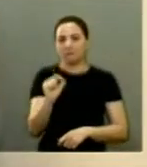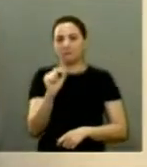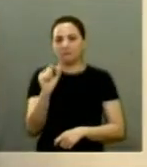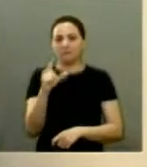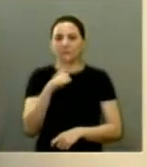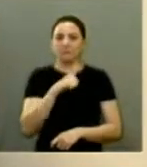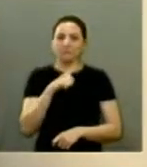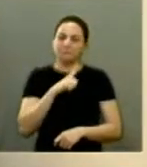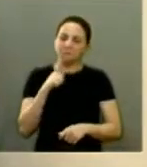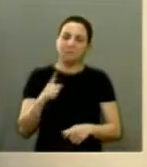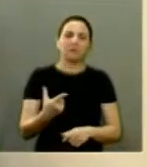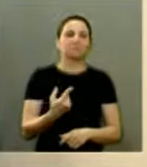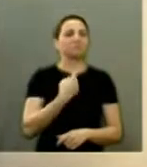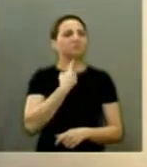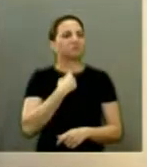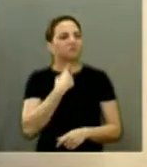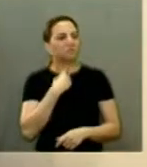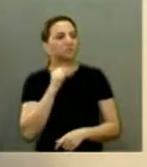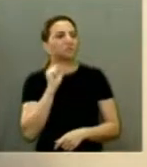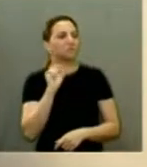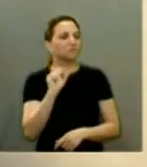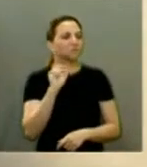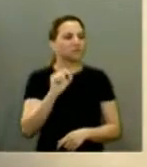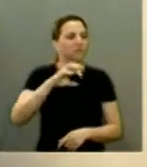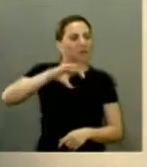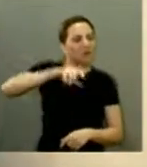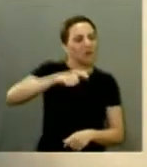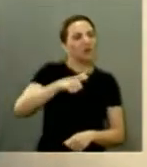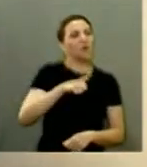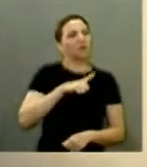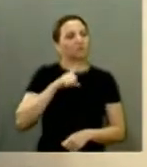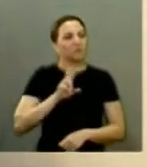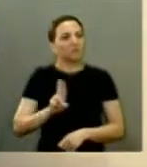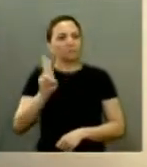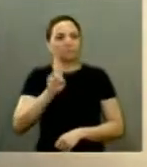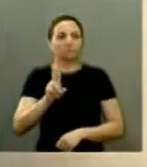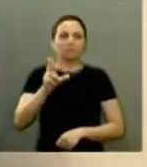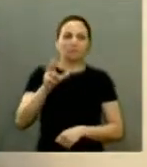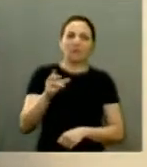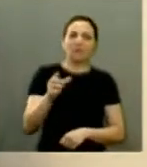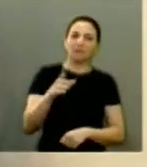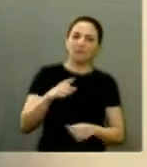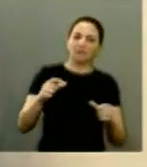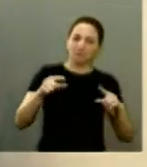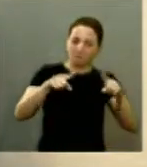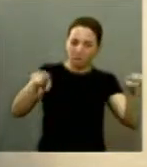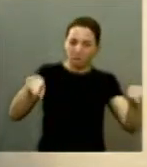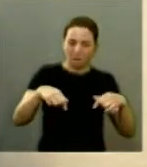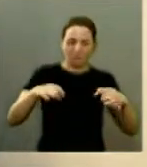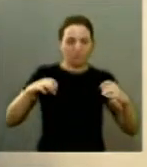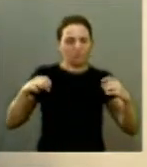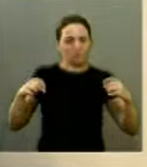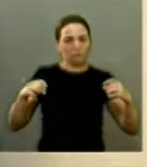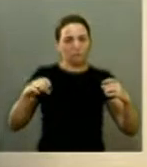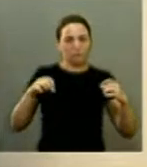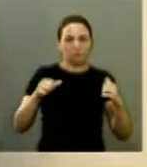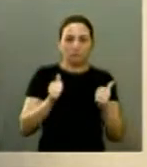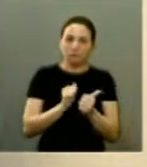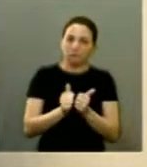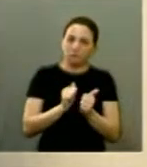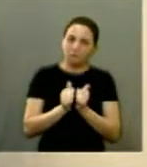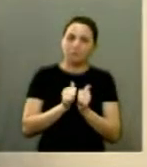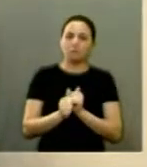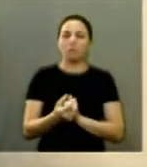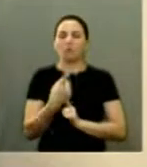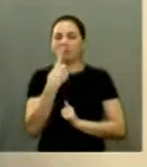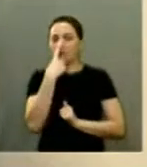é contemplado, uma criança pode beber água de uma torneira que está em qualquer ponto, em qualquer campo de futebol, que é água de excelência e